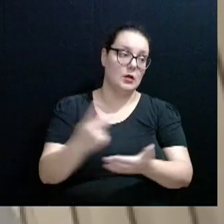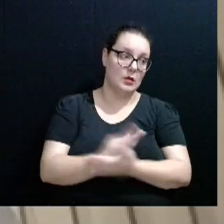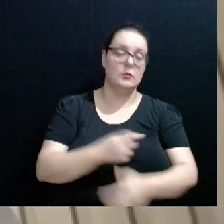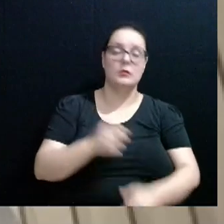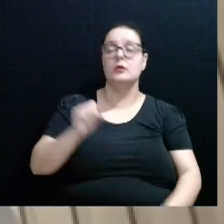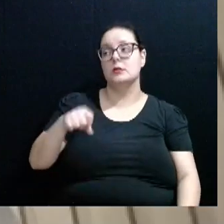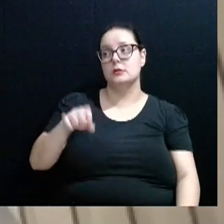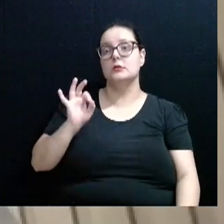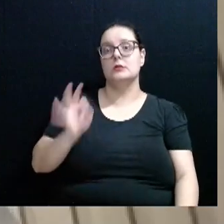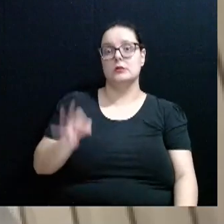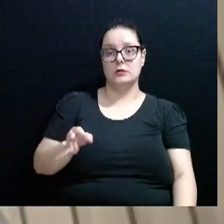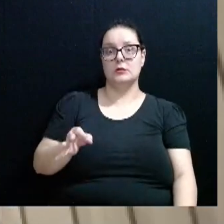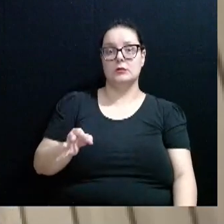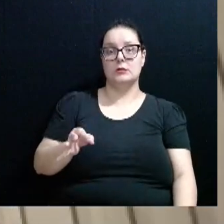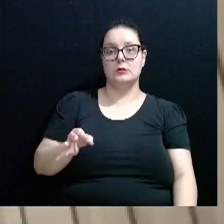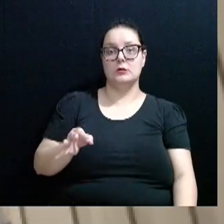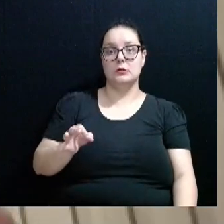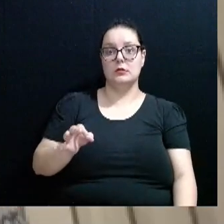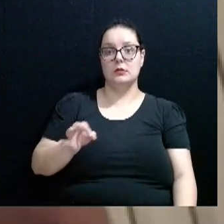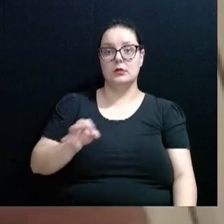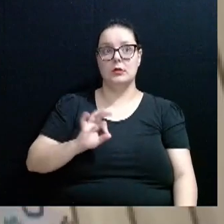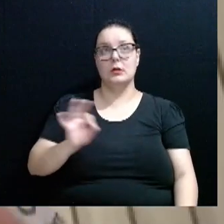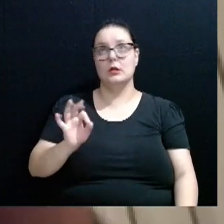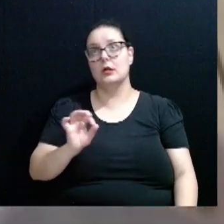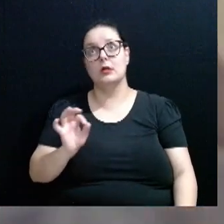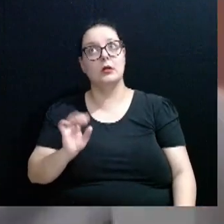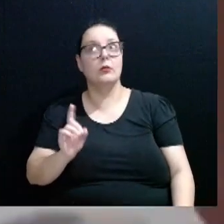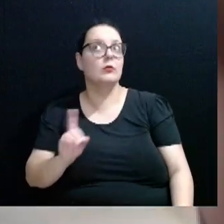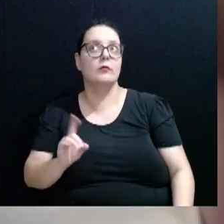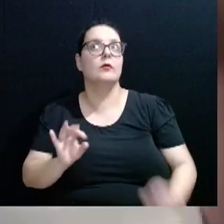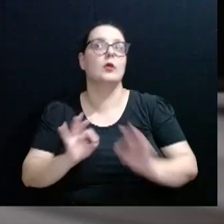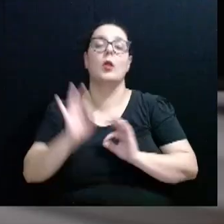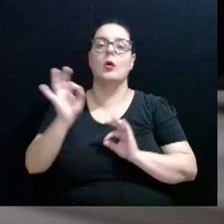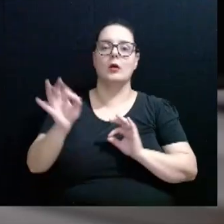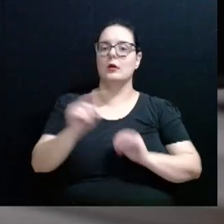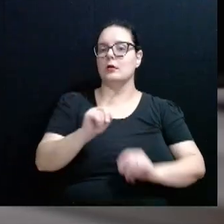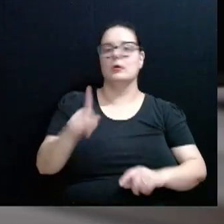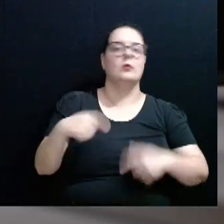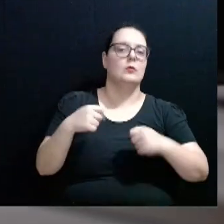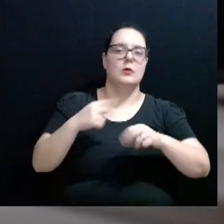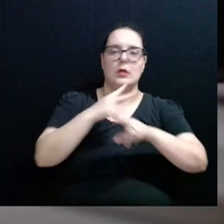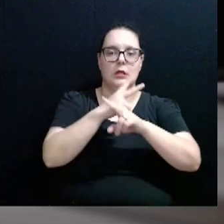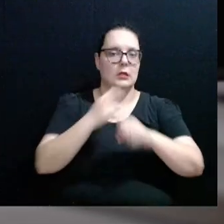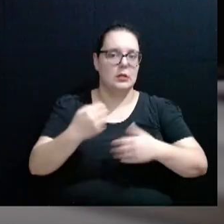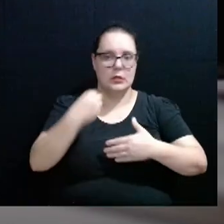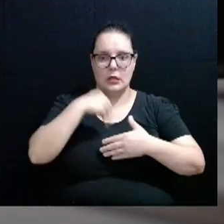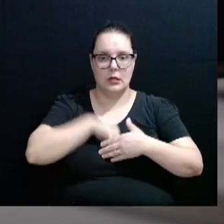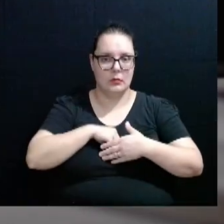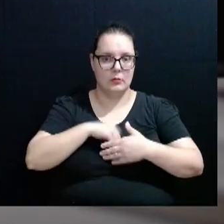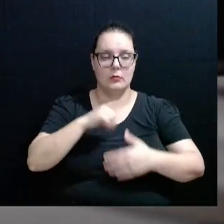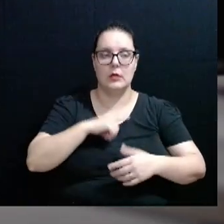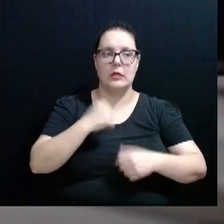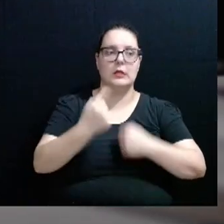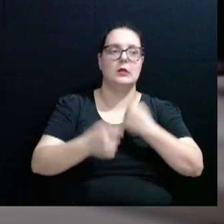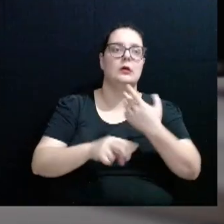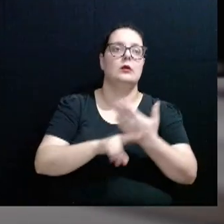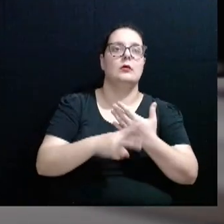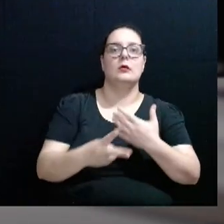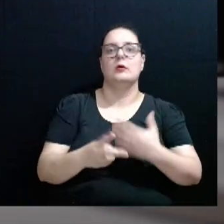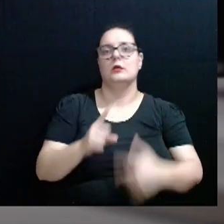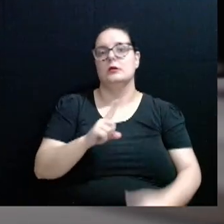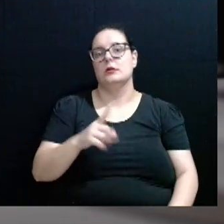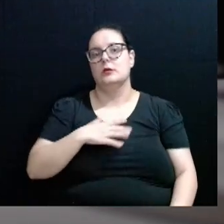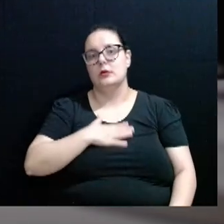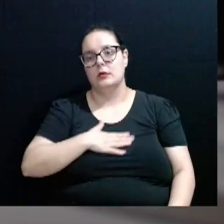Eu não vou nem tão longe, porque assim, não precisa haver uma intoxicação para ter algum efeito indesejado, né? Nós também temos